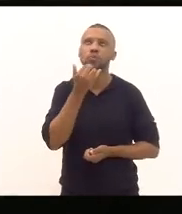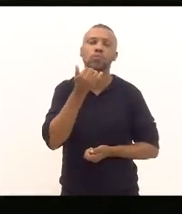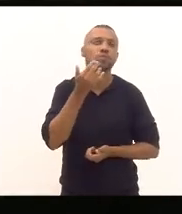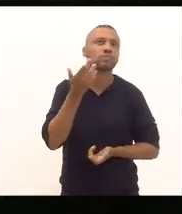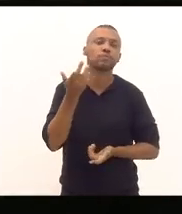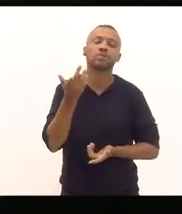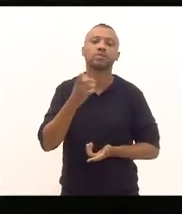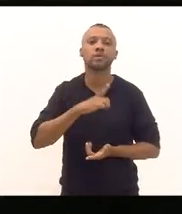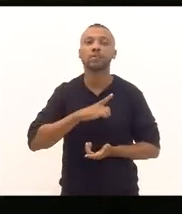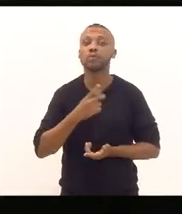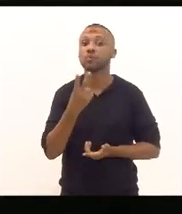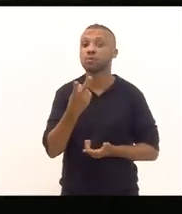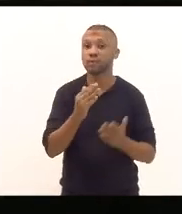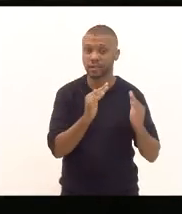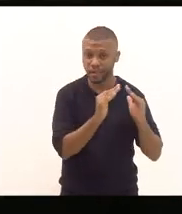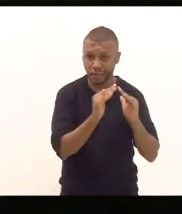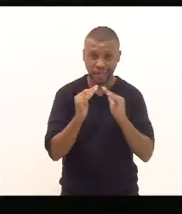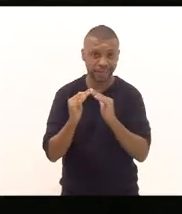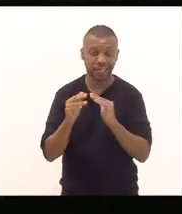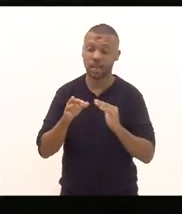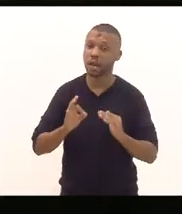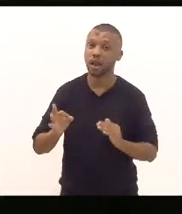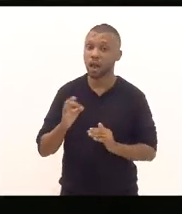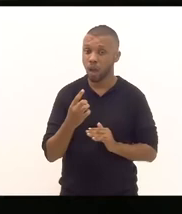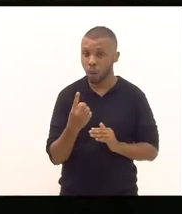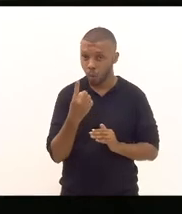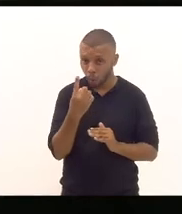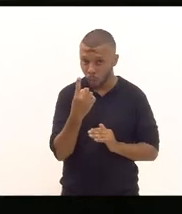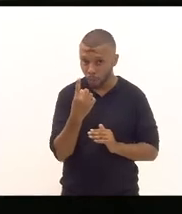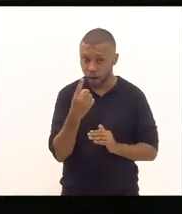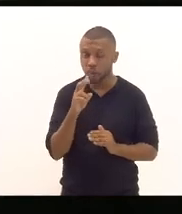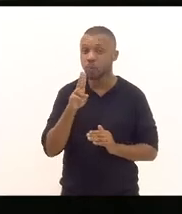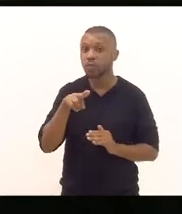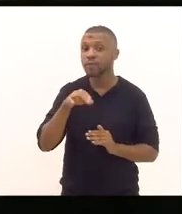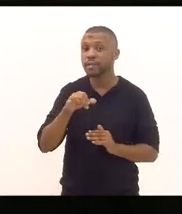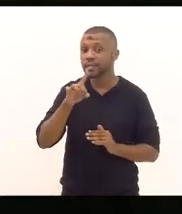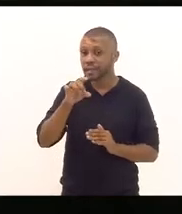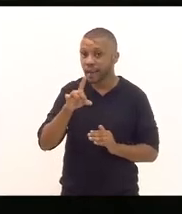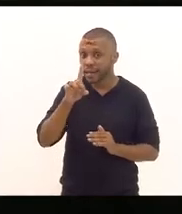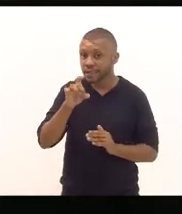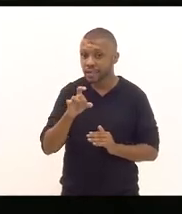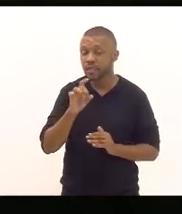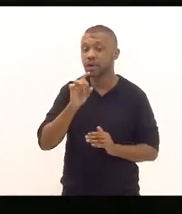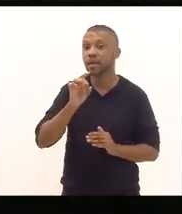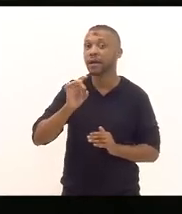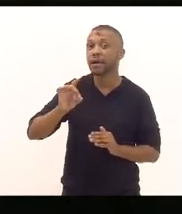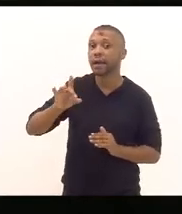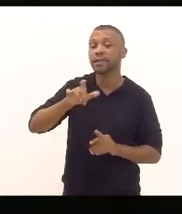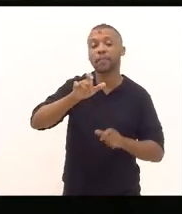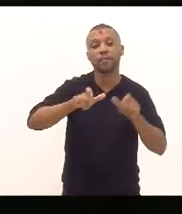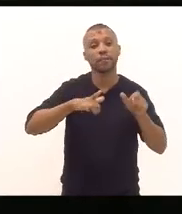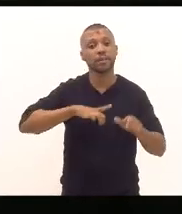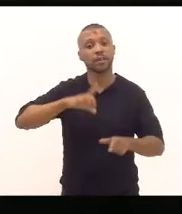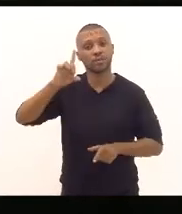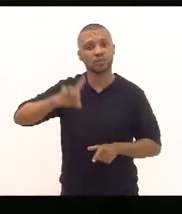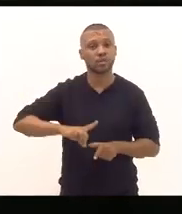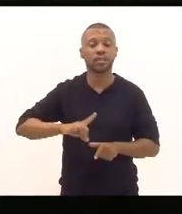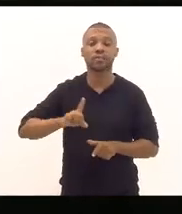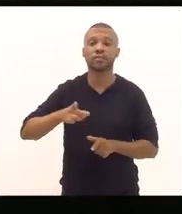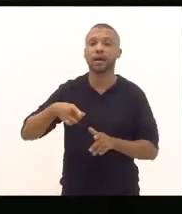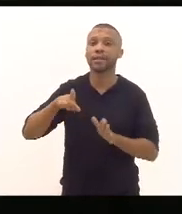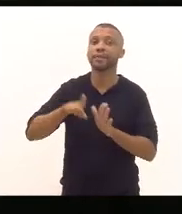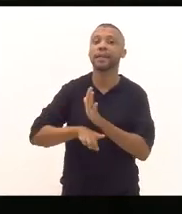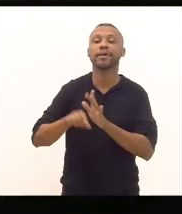duas quitinetes eu tenho duas casas é uma unidade apenas por pessoa para poder ter direito a tarifa